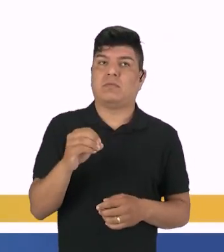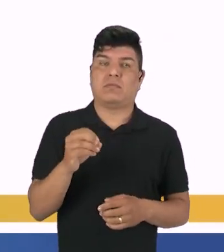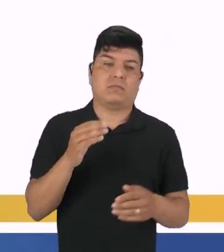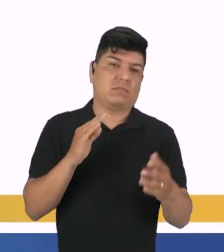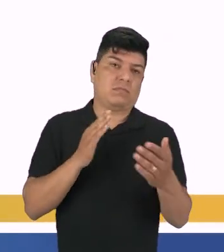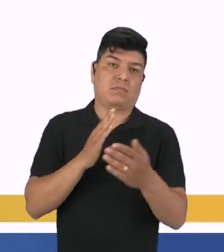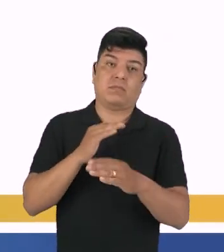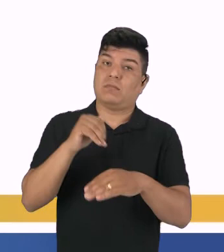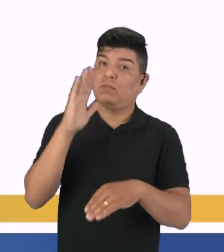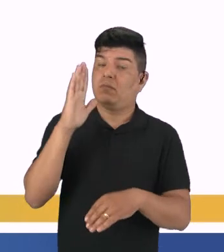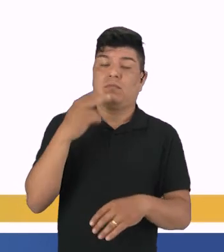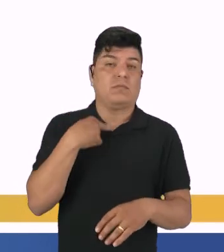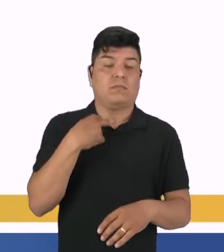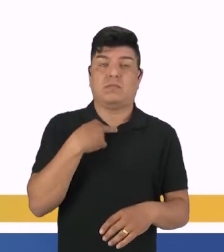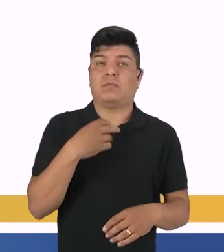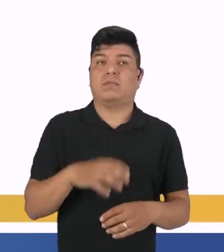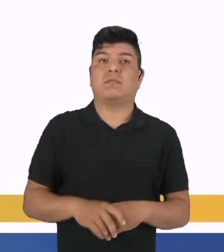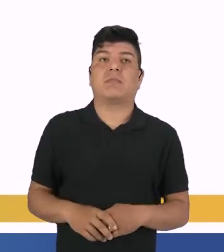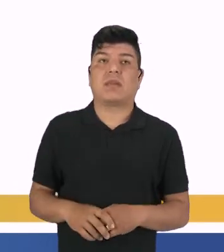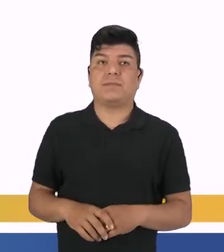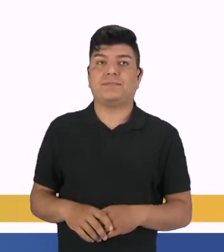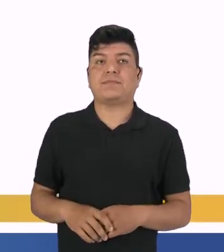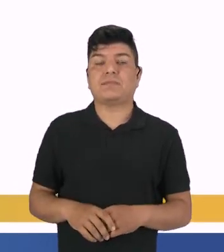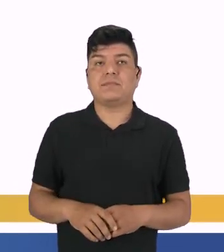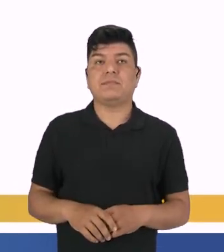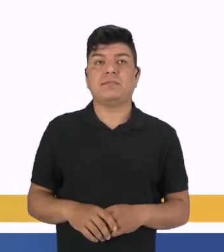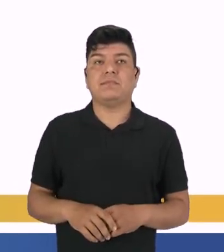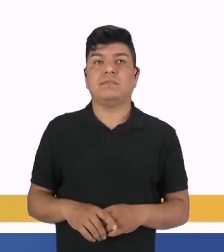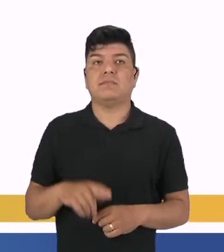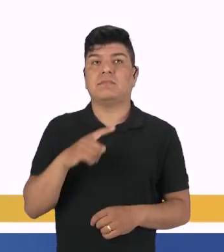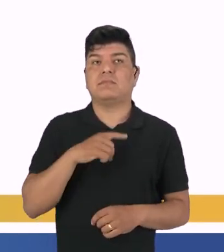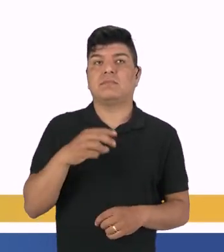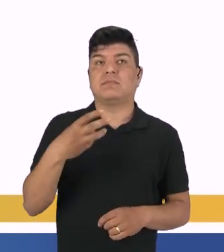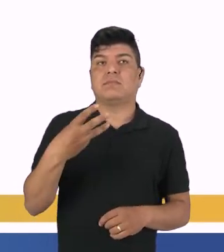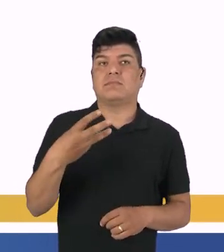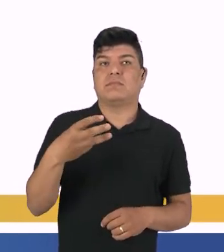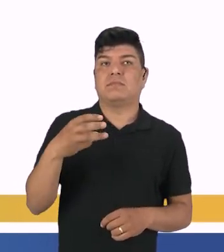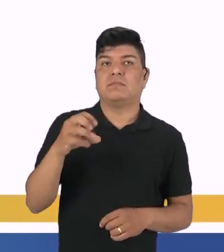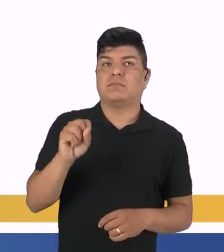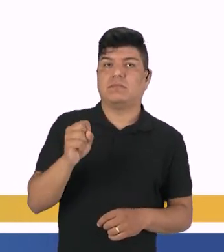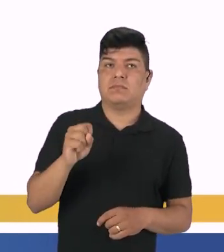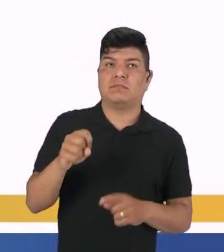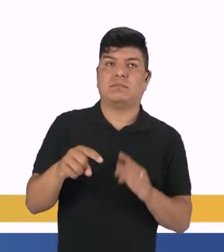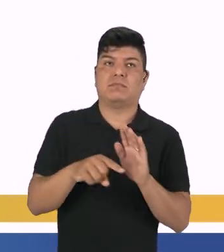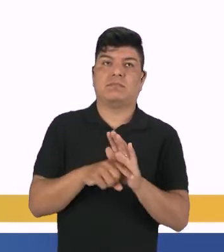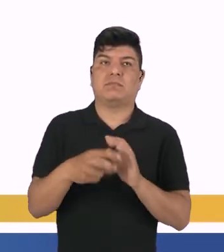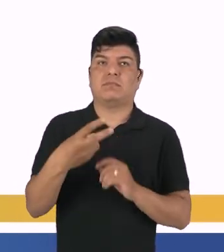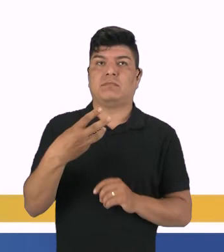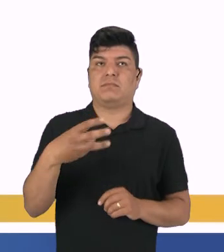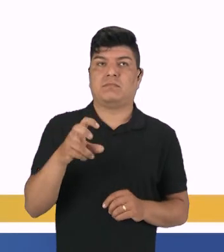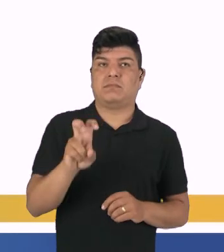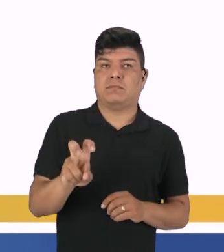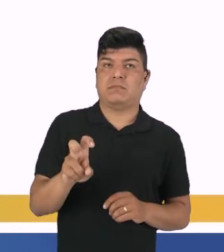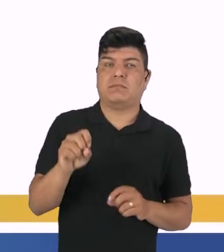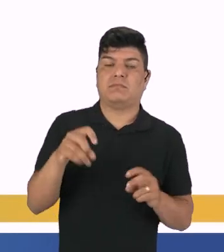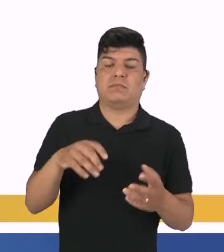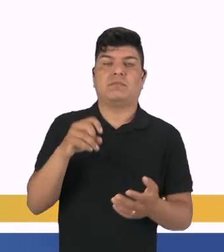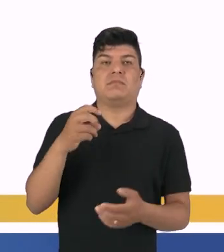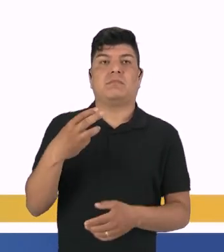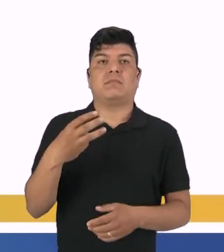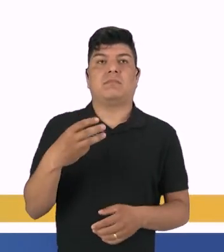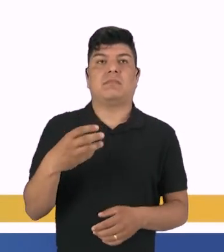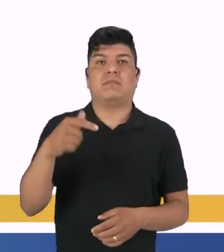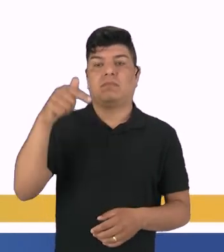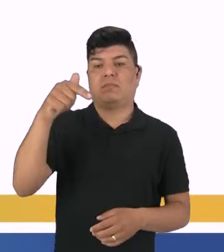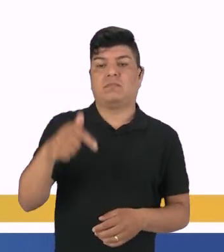40, vai passar, então não daria. E aí eu tenho 38 menos 35, restam 3, né? Aí eu vou descer